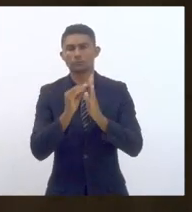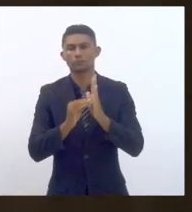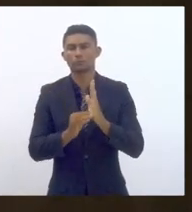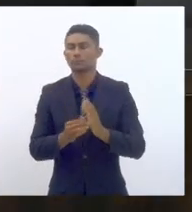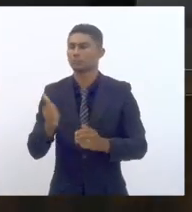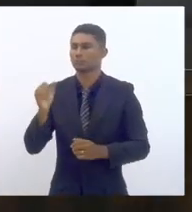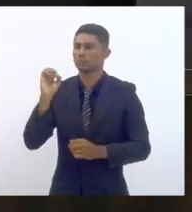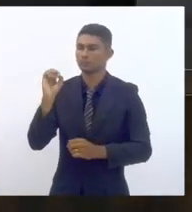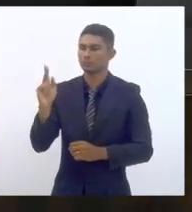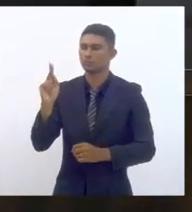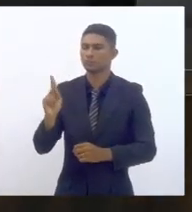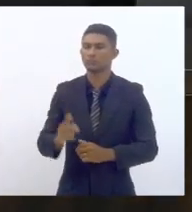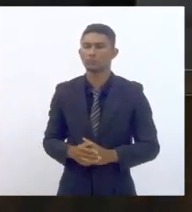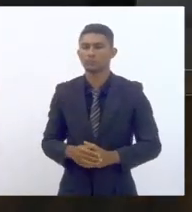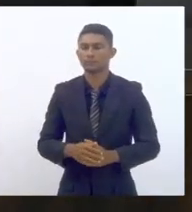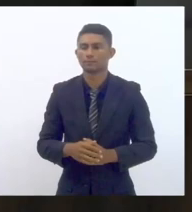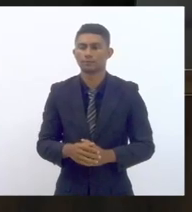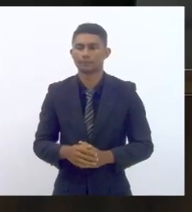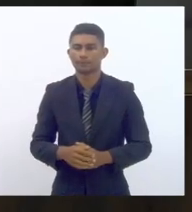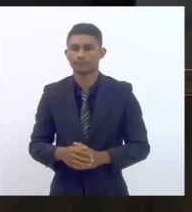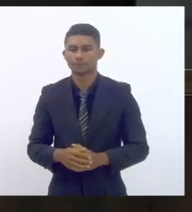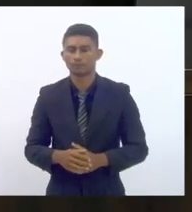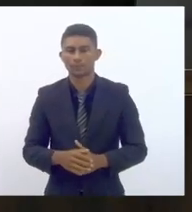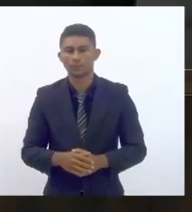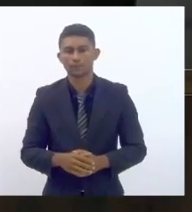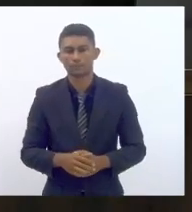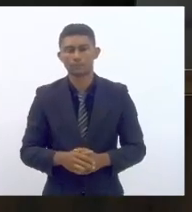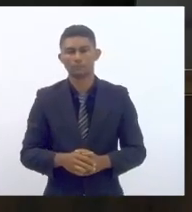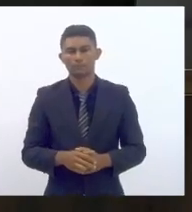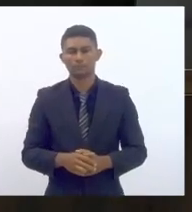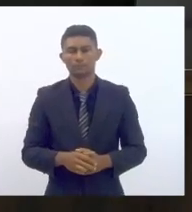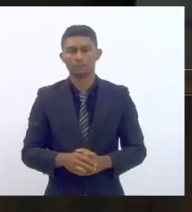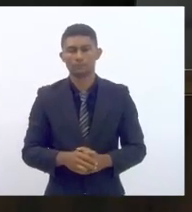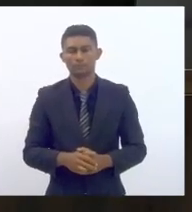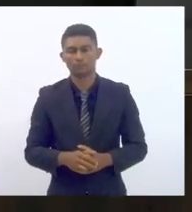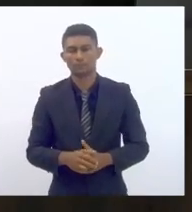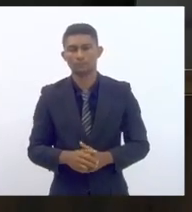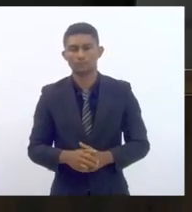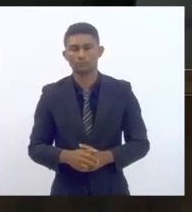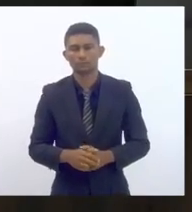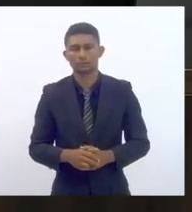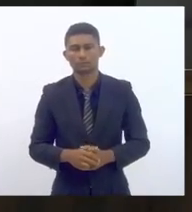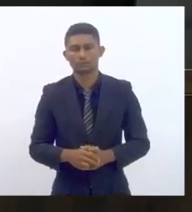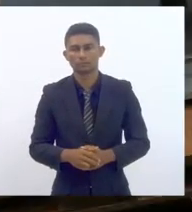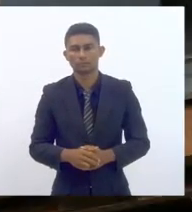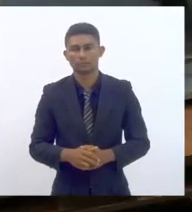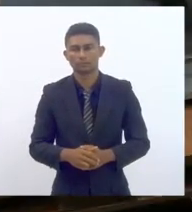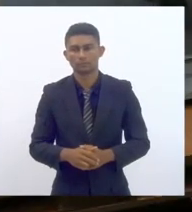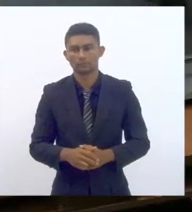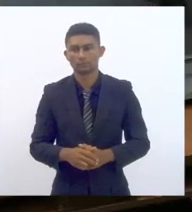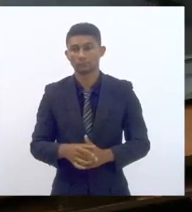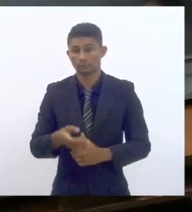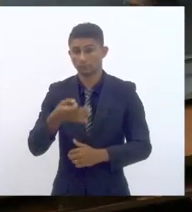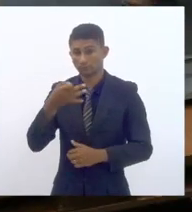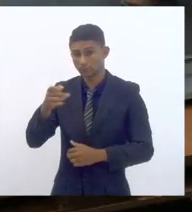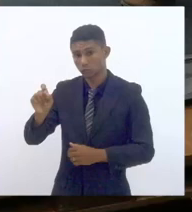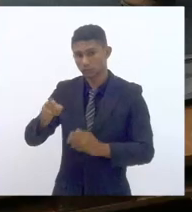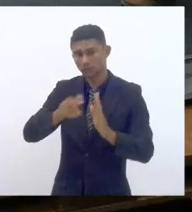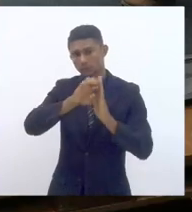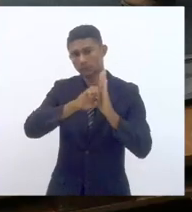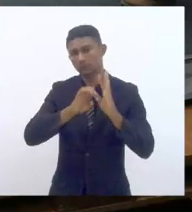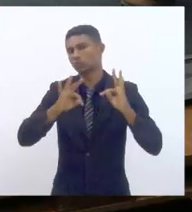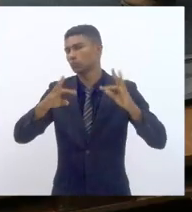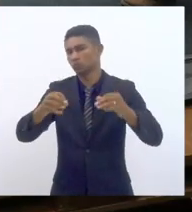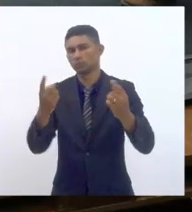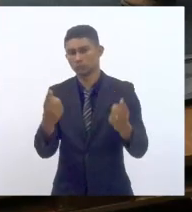Não, então vamos lá, olha só. O parecer é contrário a todas as emendas. Eu